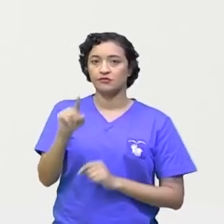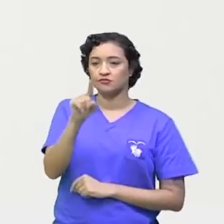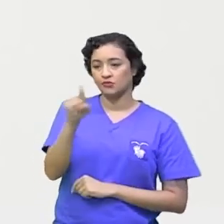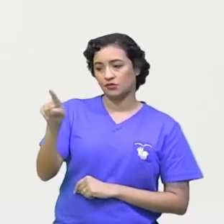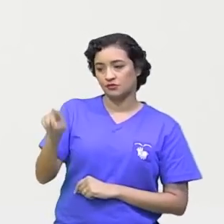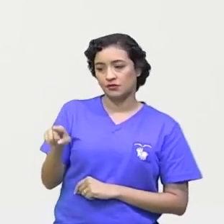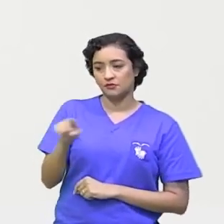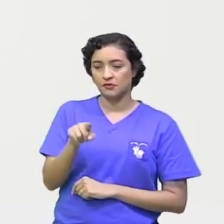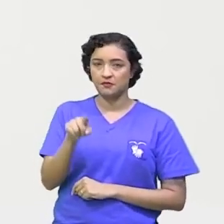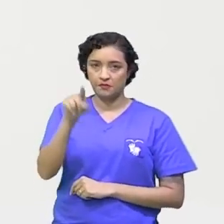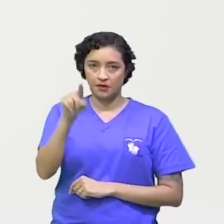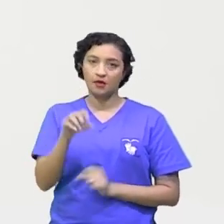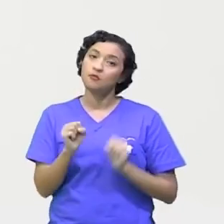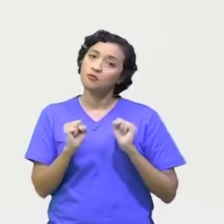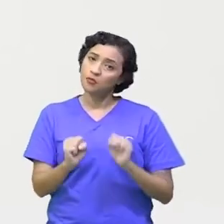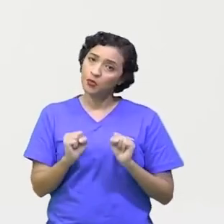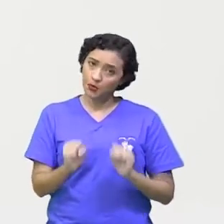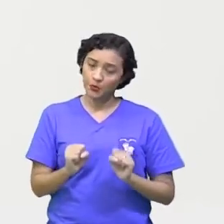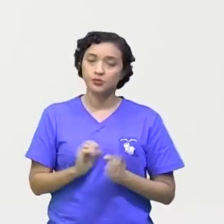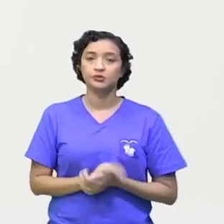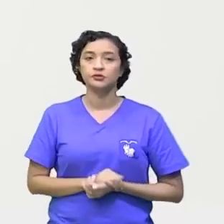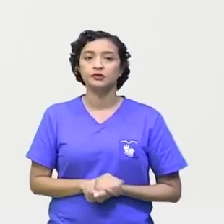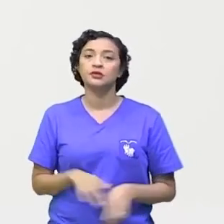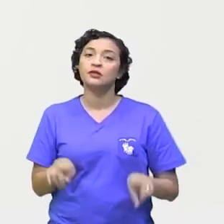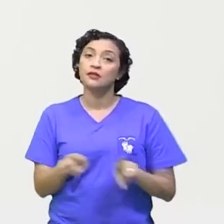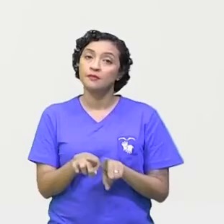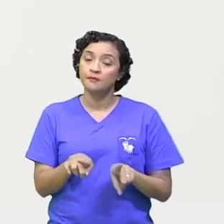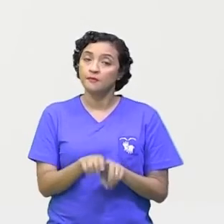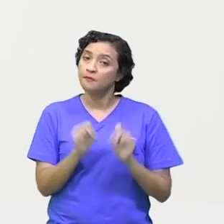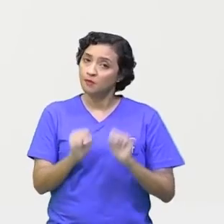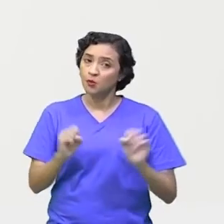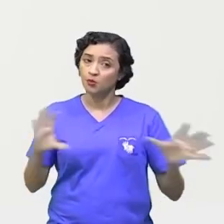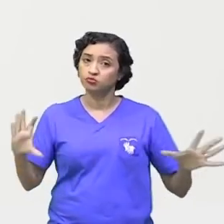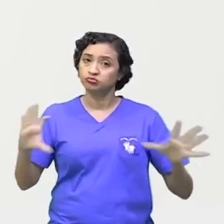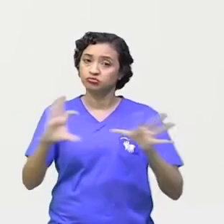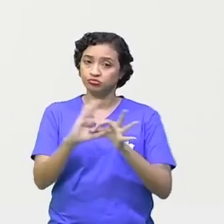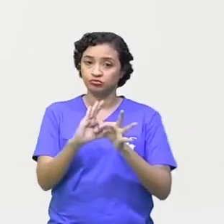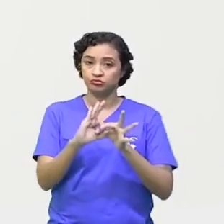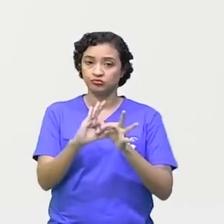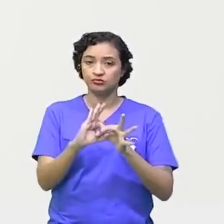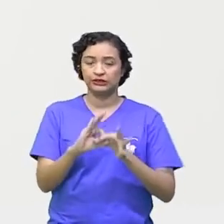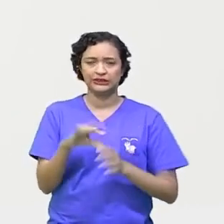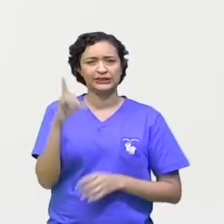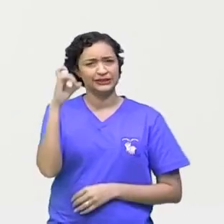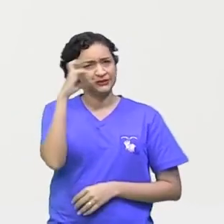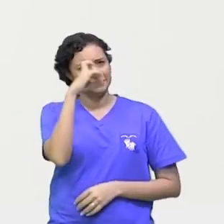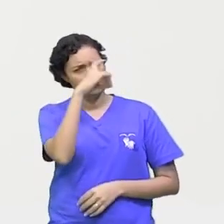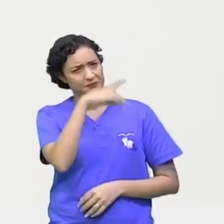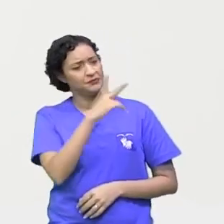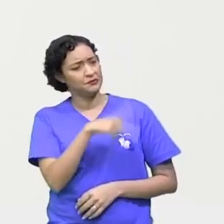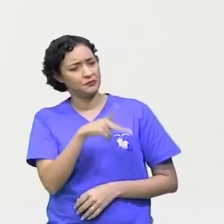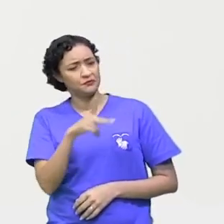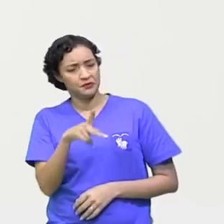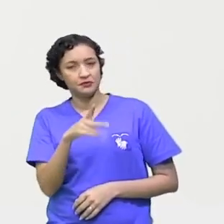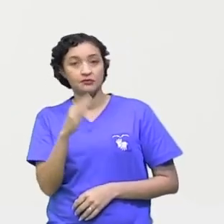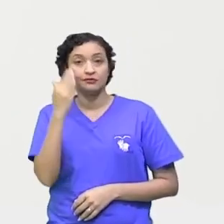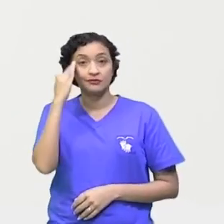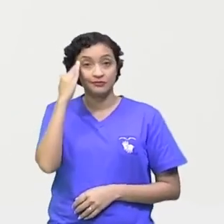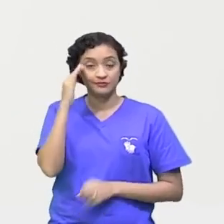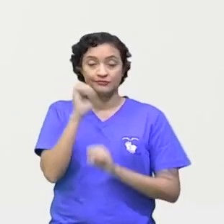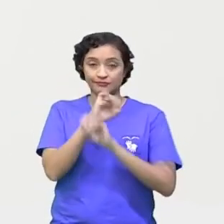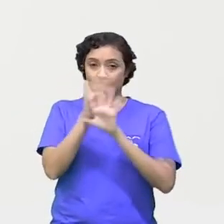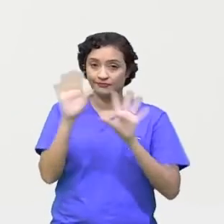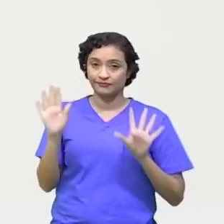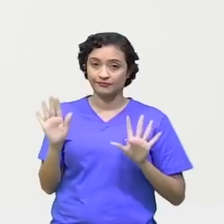ser formada por aglutinação de mais de uma figura geométrica. Nossa, professor, ainda está complicado. Então vamos a um probleminha para entender.